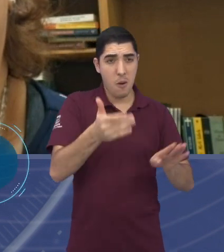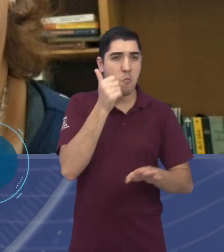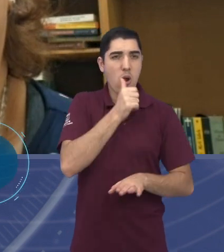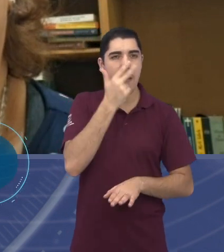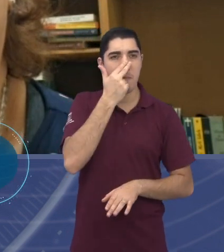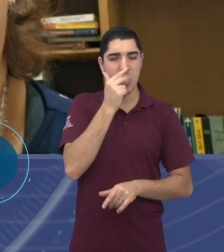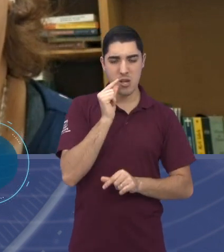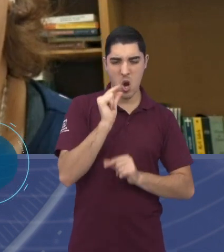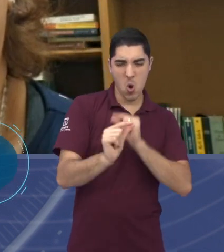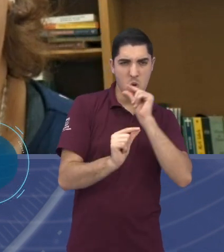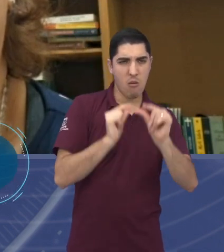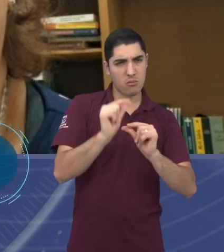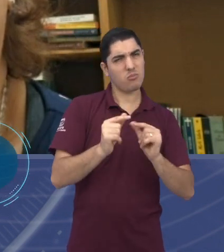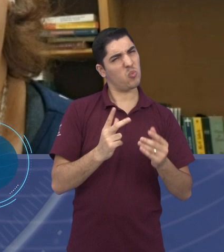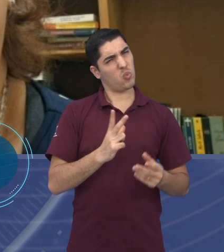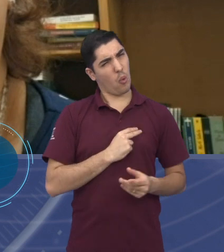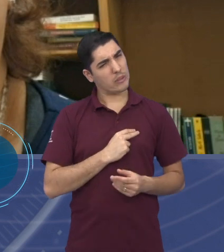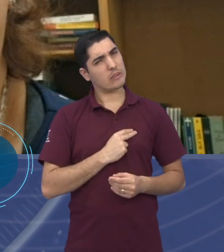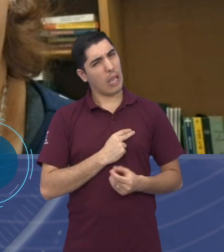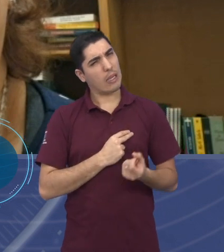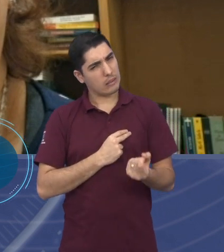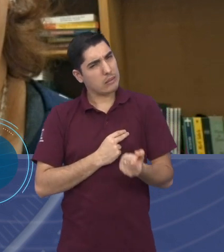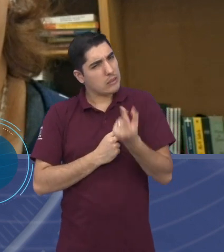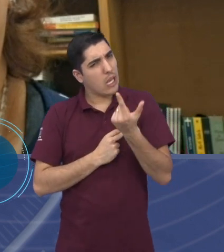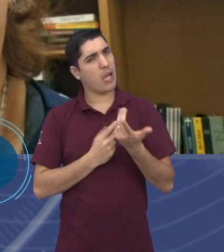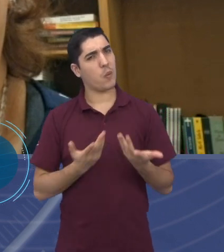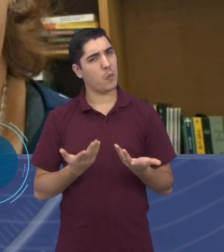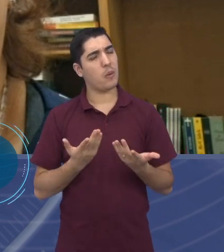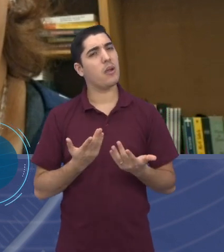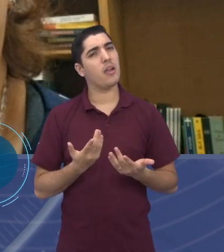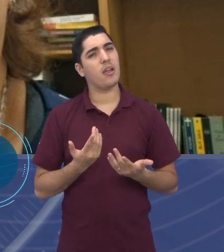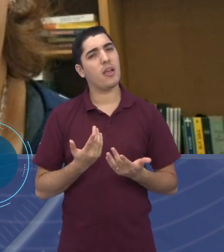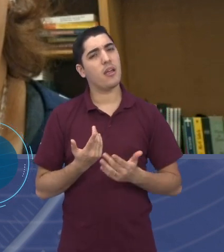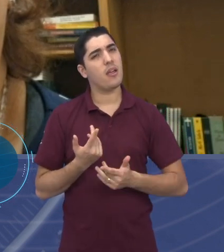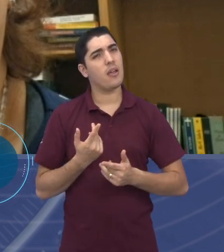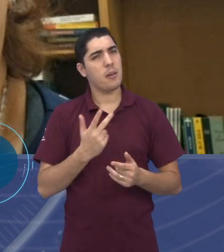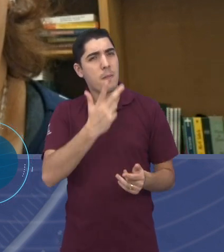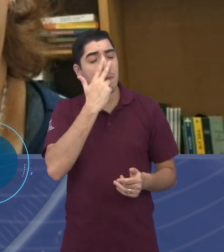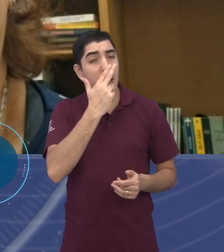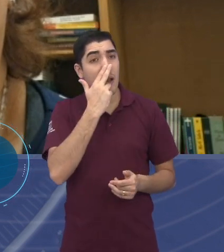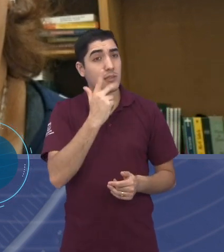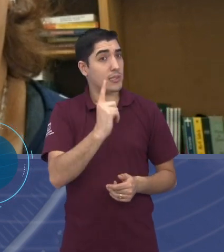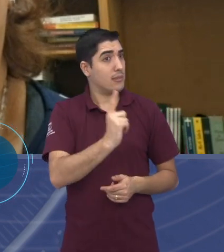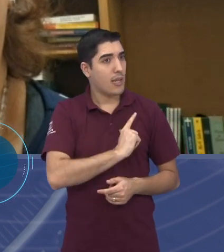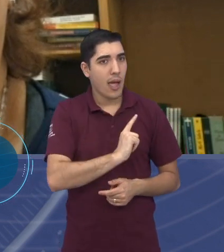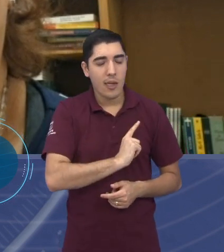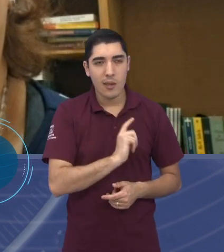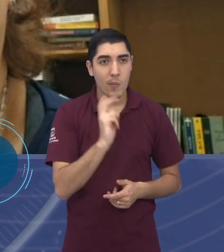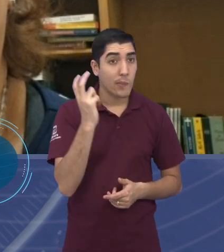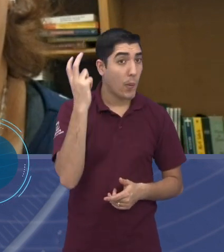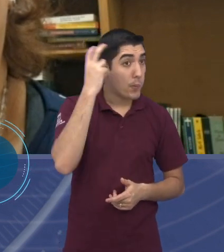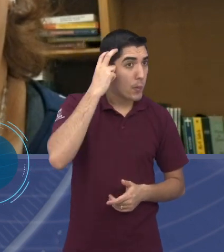né? É muito doido a gente pensar nisso, como que tá muito enraizado, tá muito